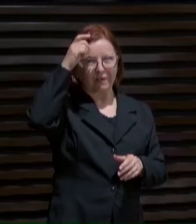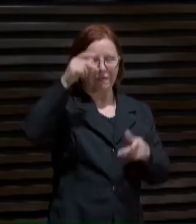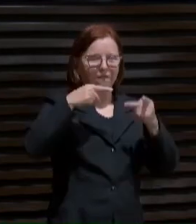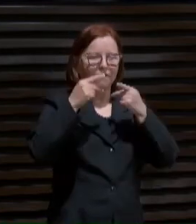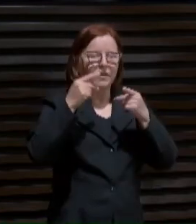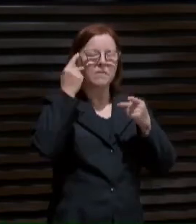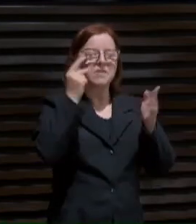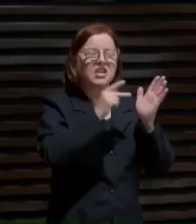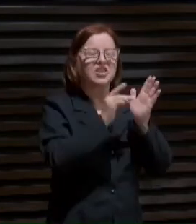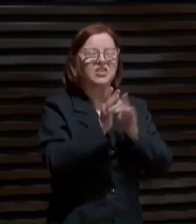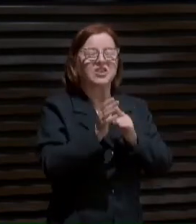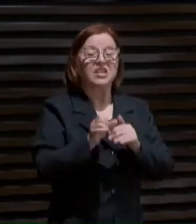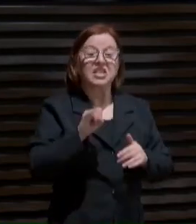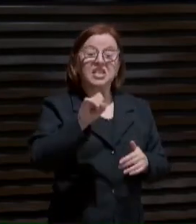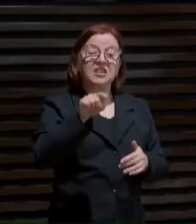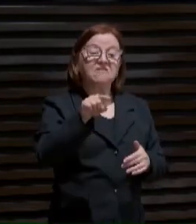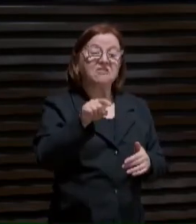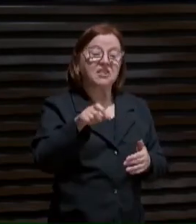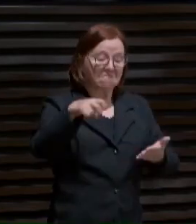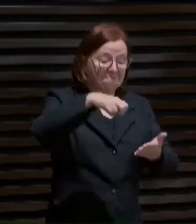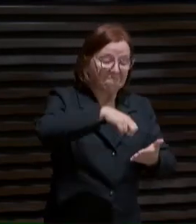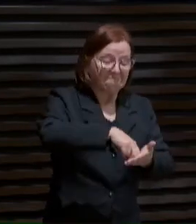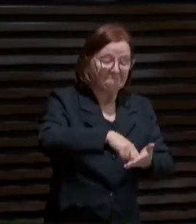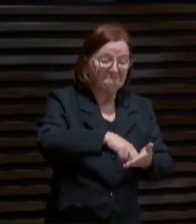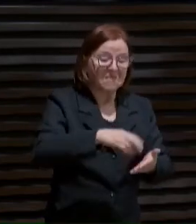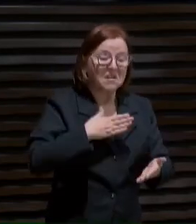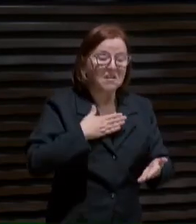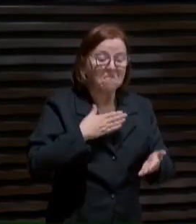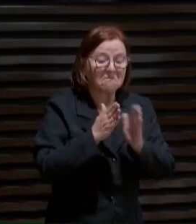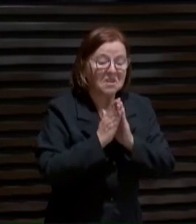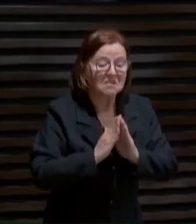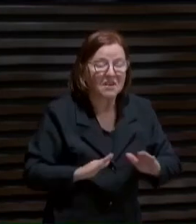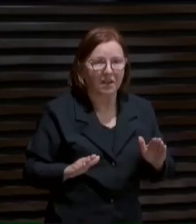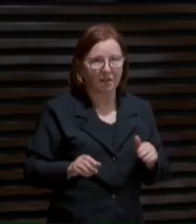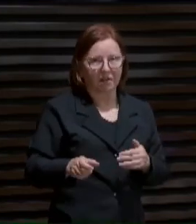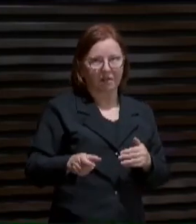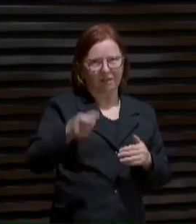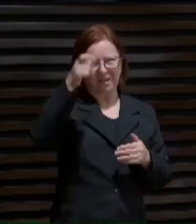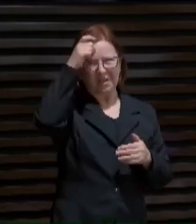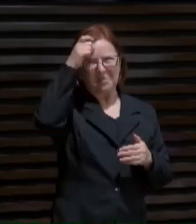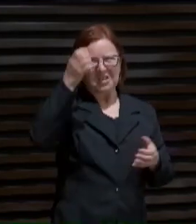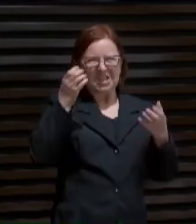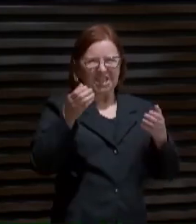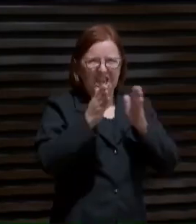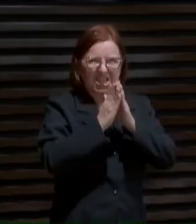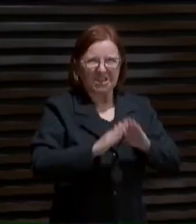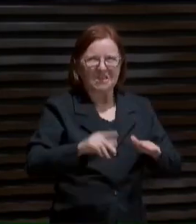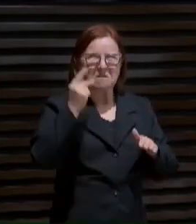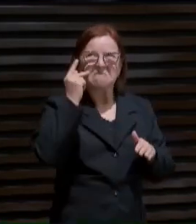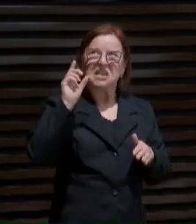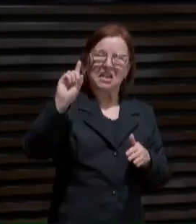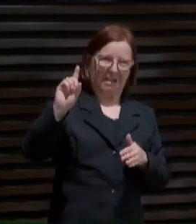prostrado me adorares é o culto de si mesmo ele queria ser cultuado e segunda Coríntios